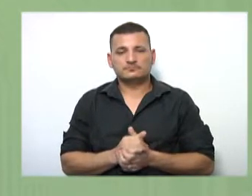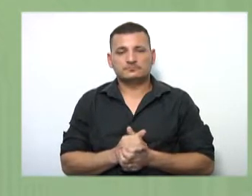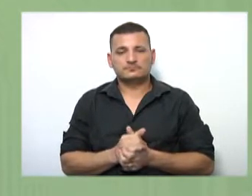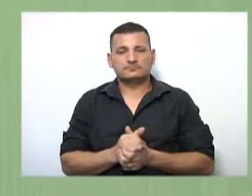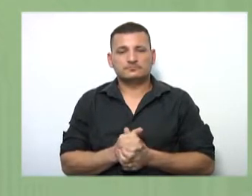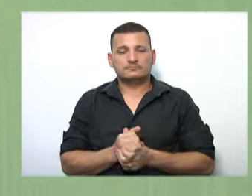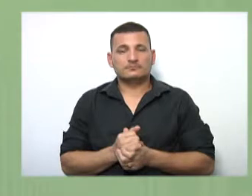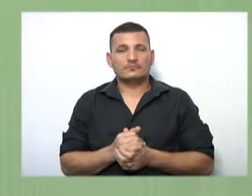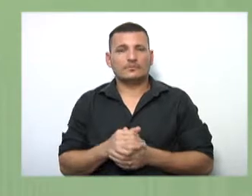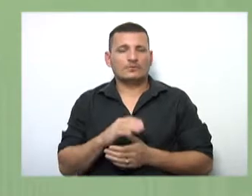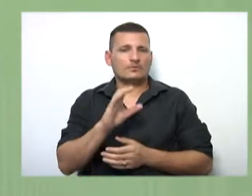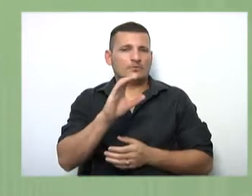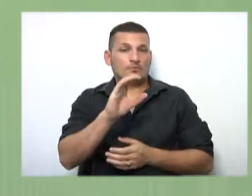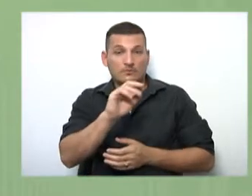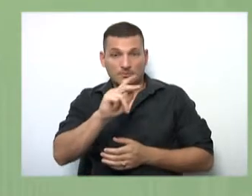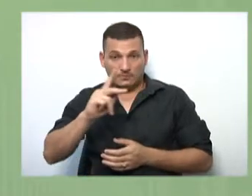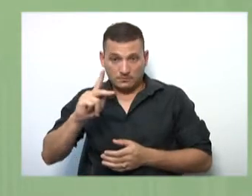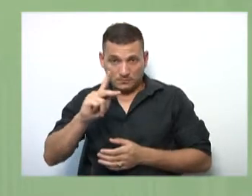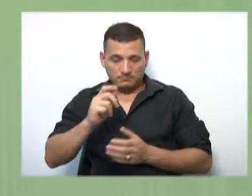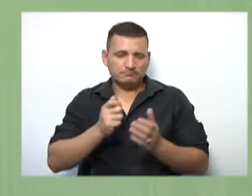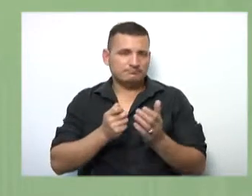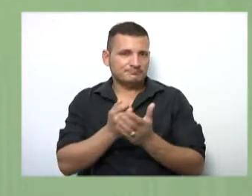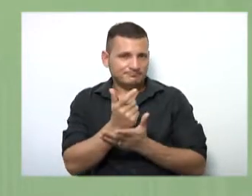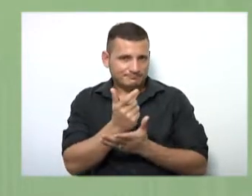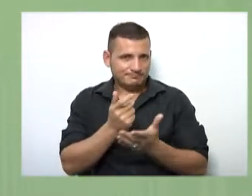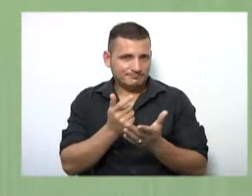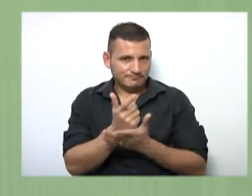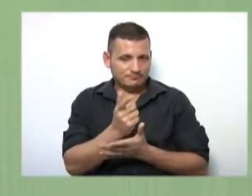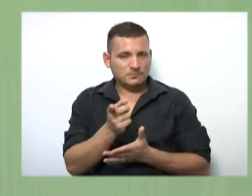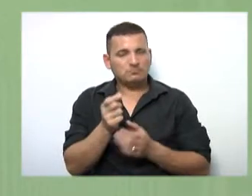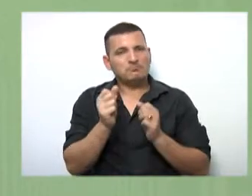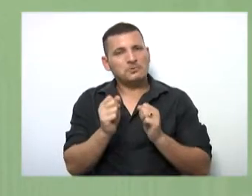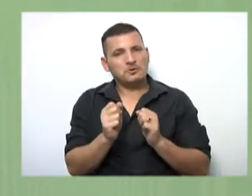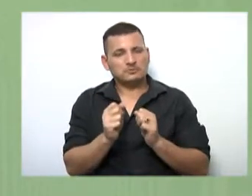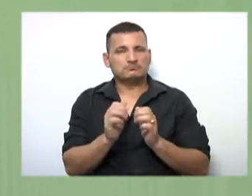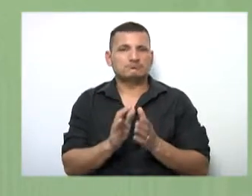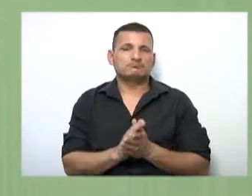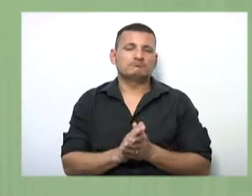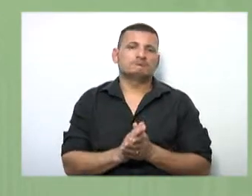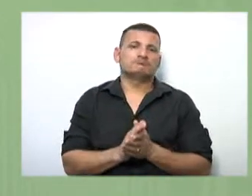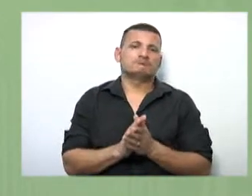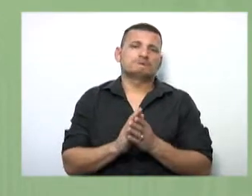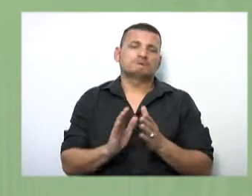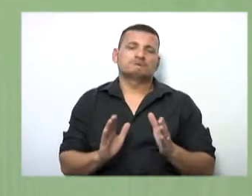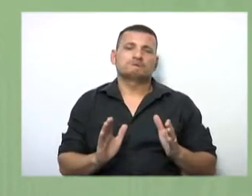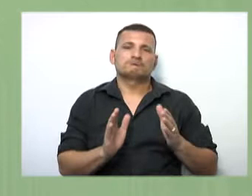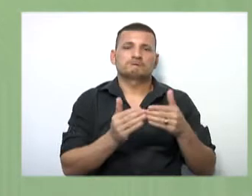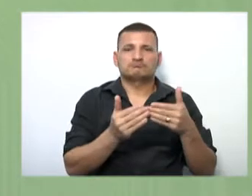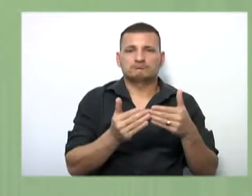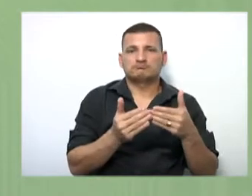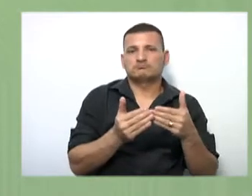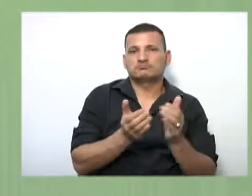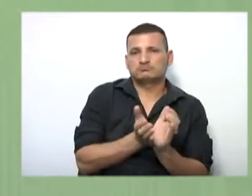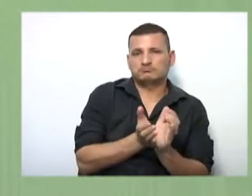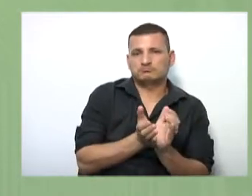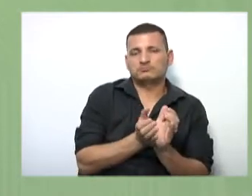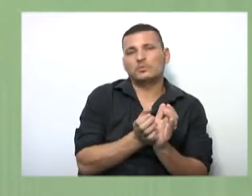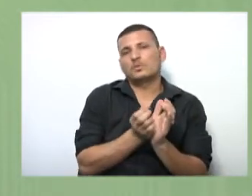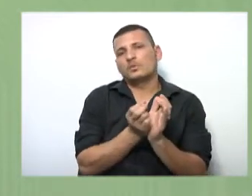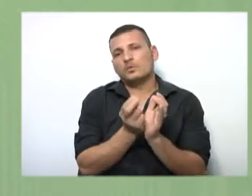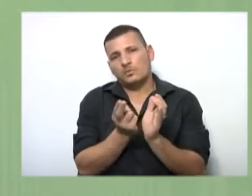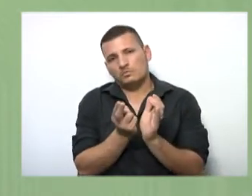As cooperativas de consumo podem ser fechadas ou abertas. As cooperativas de consumo